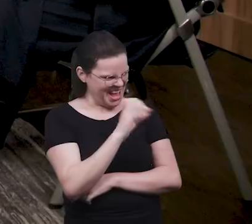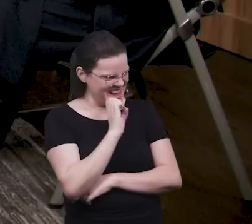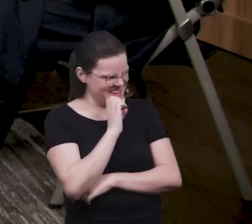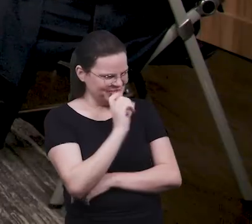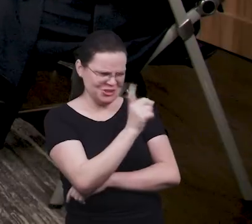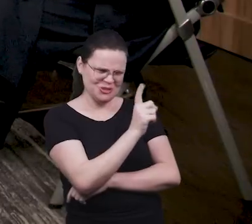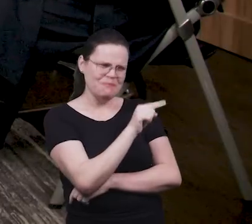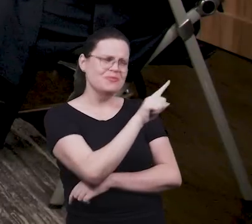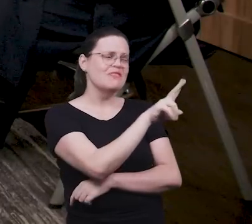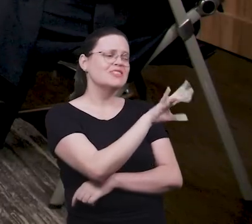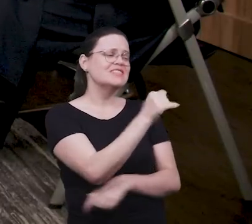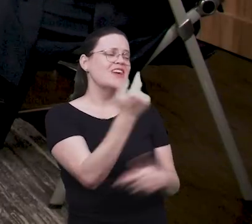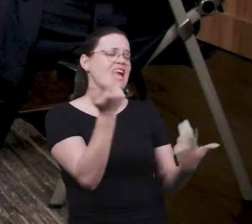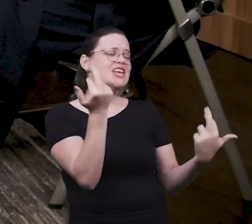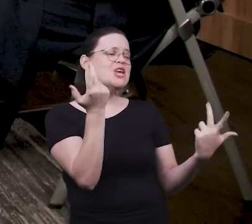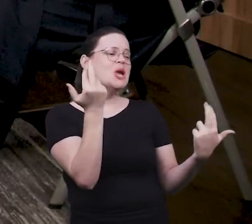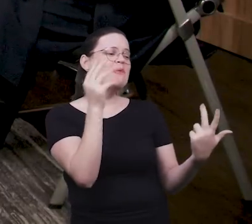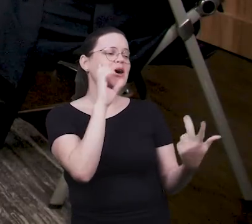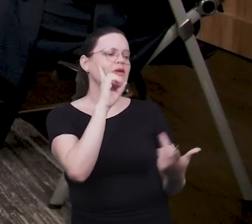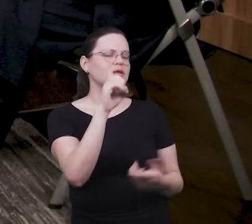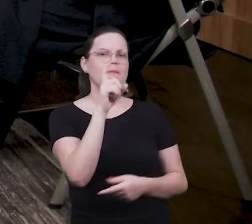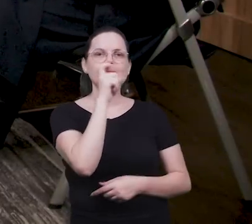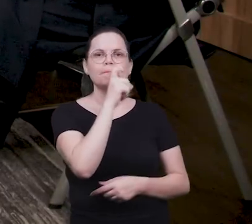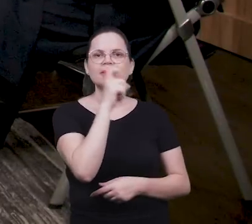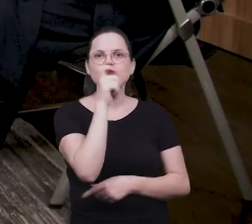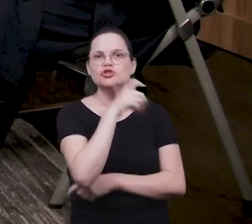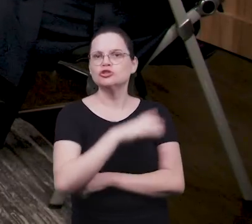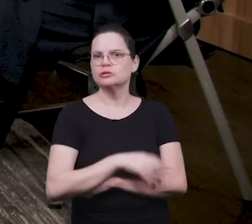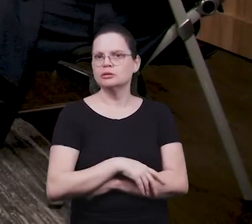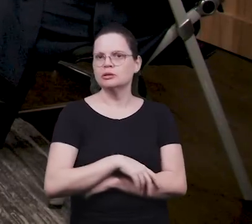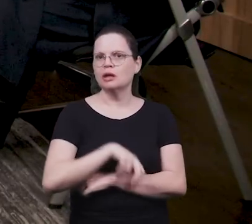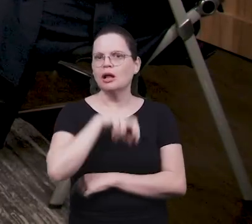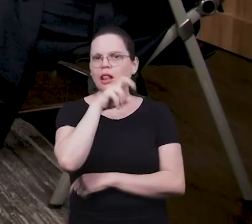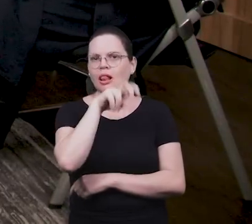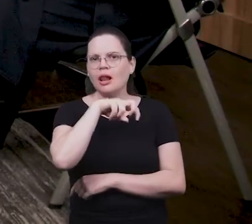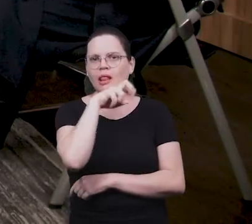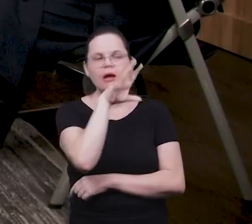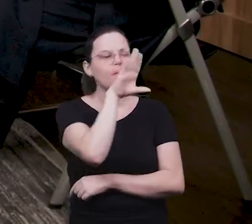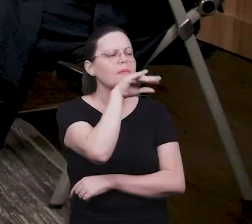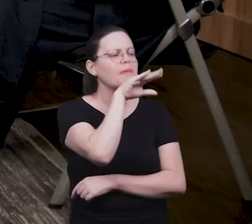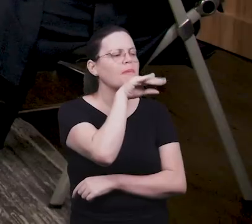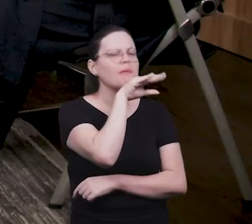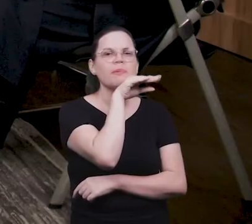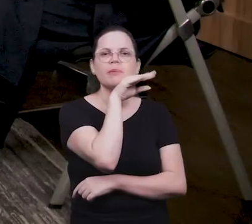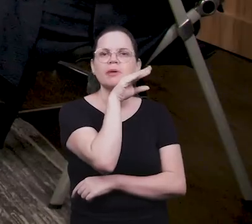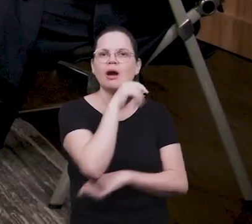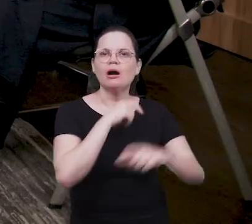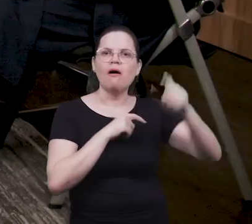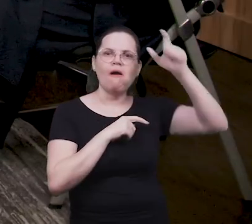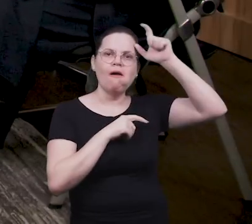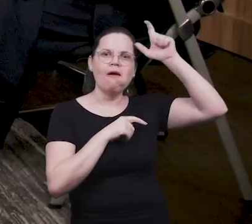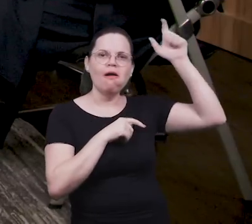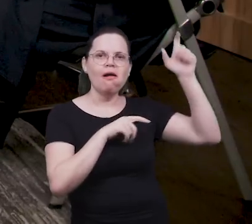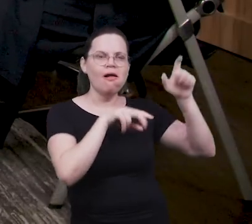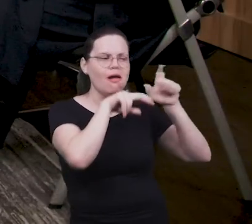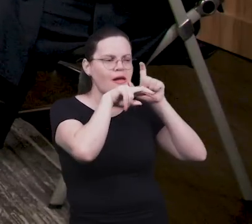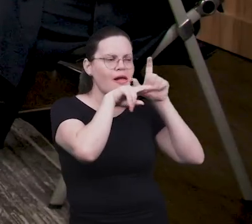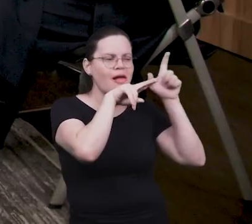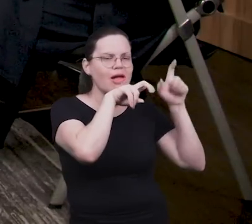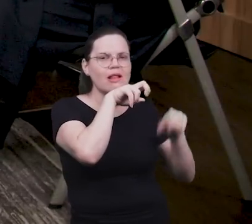mentiras estão sendo credo, né? O camarada crê nisso, Hitler creu